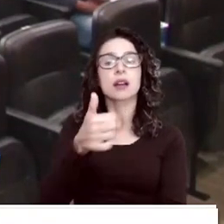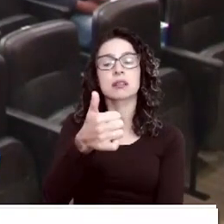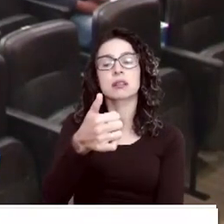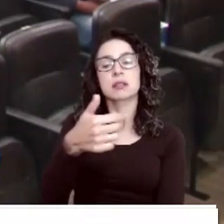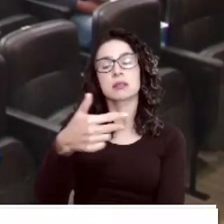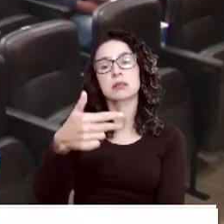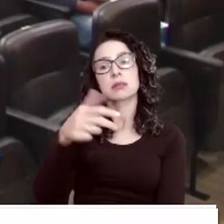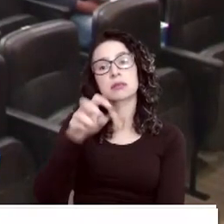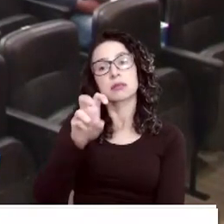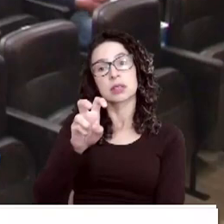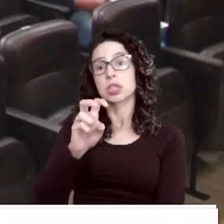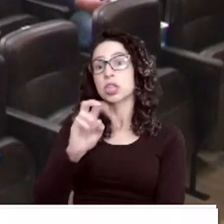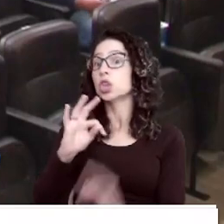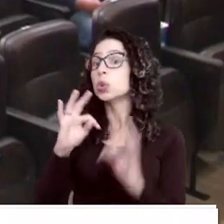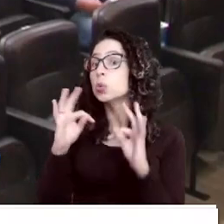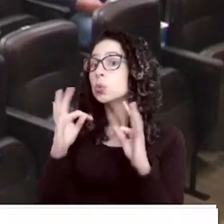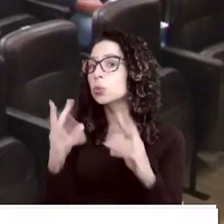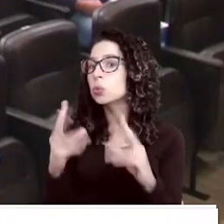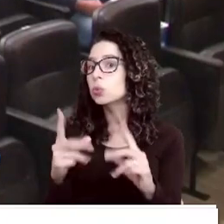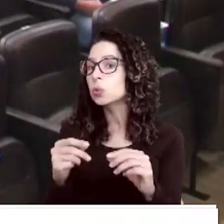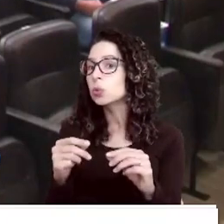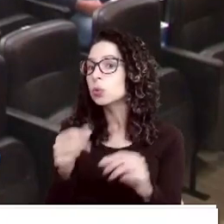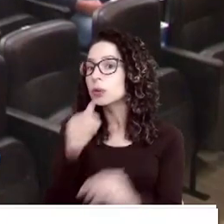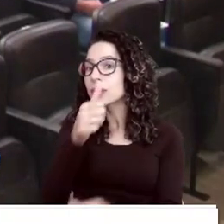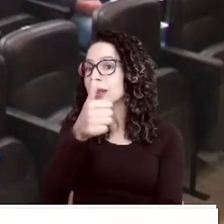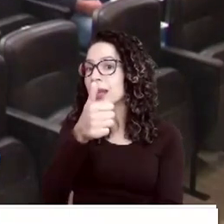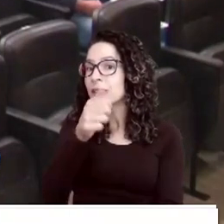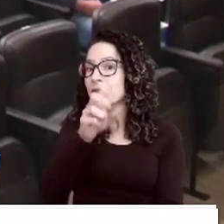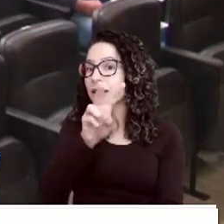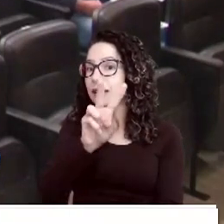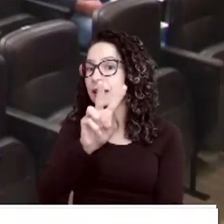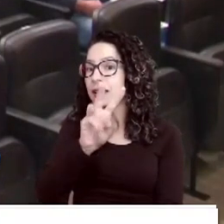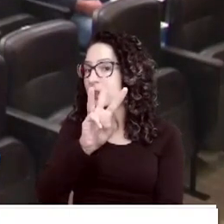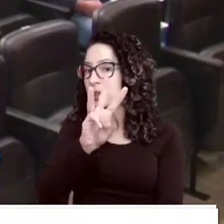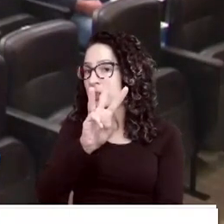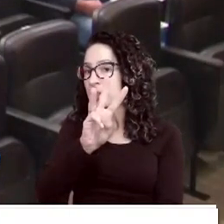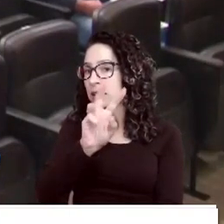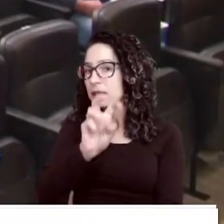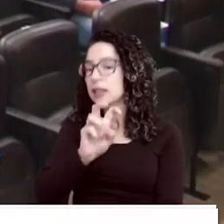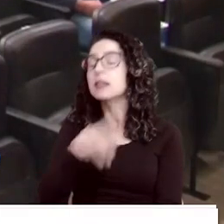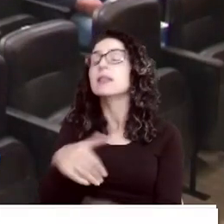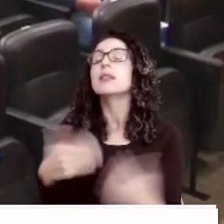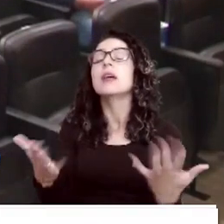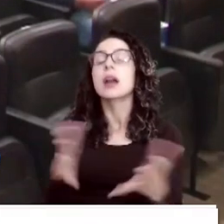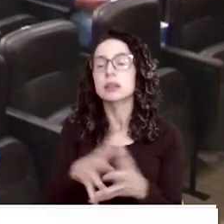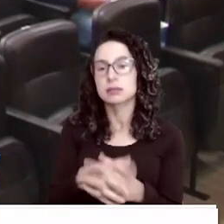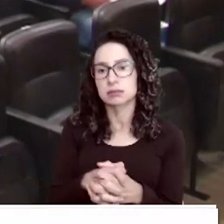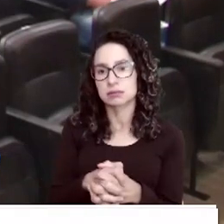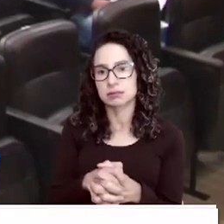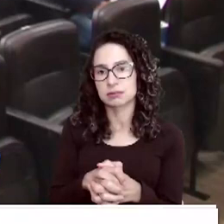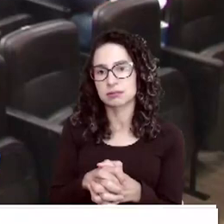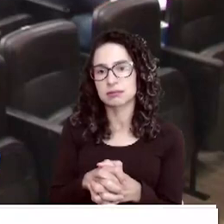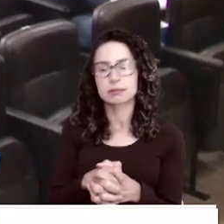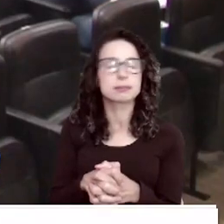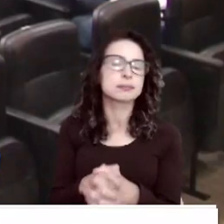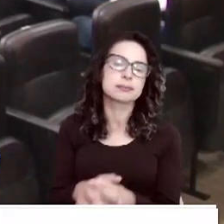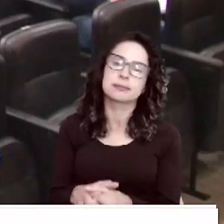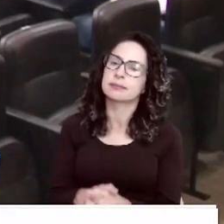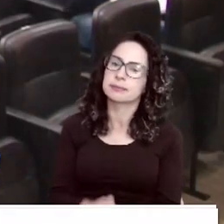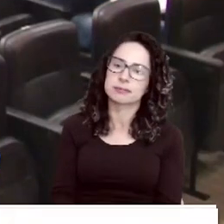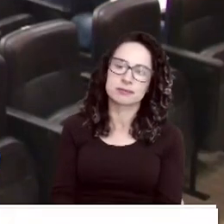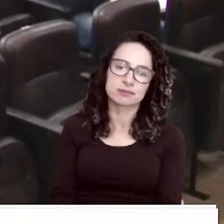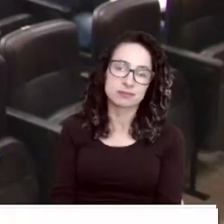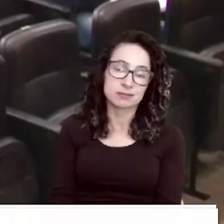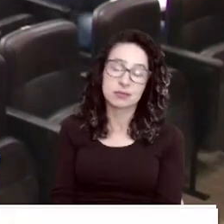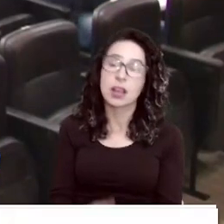135, para tudo! E aí? Então está fácil,